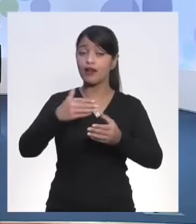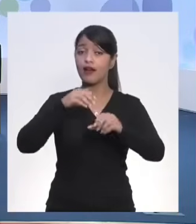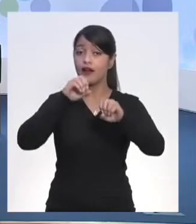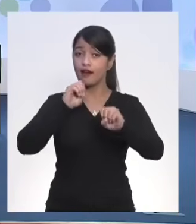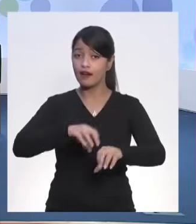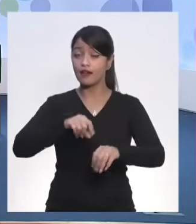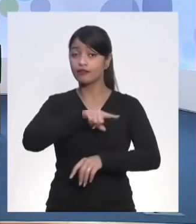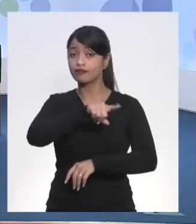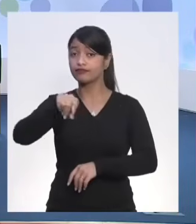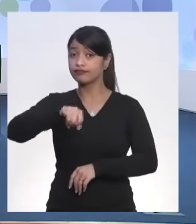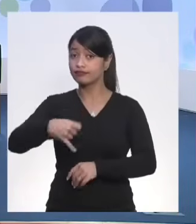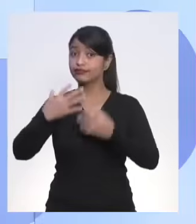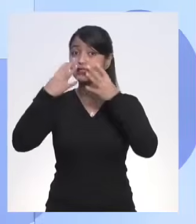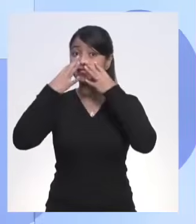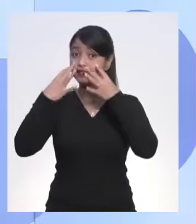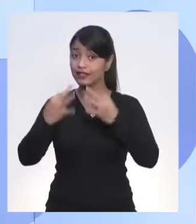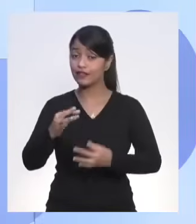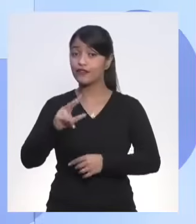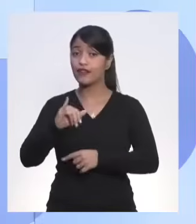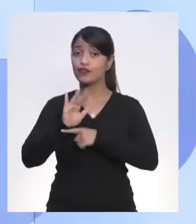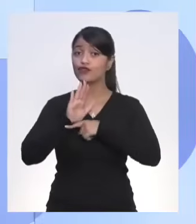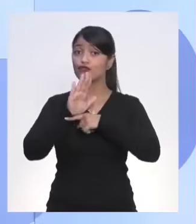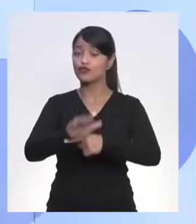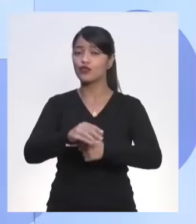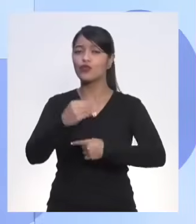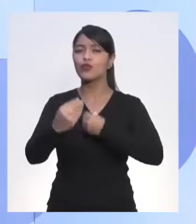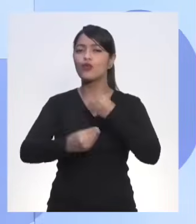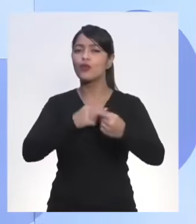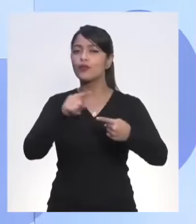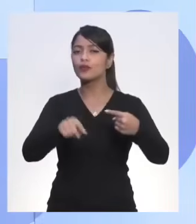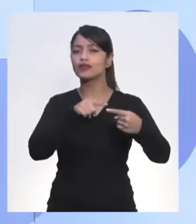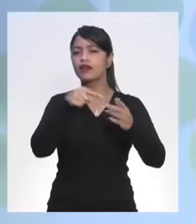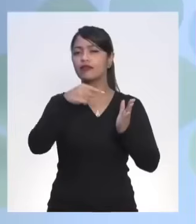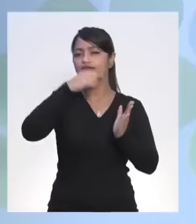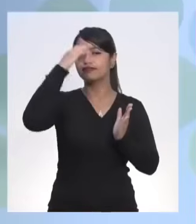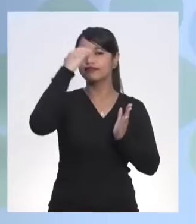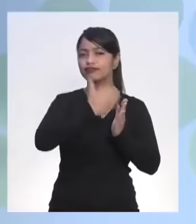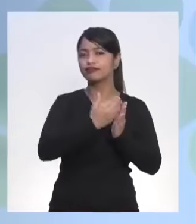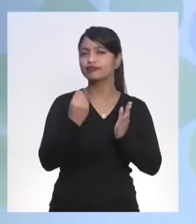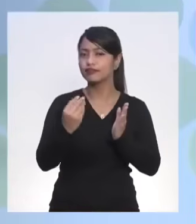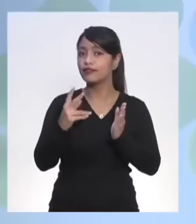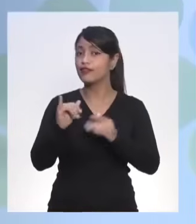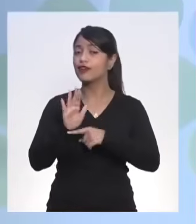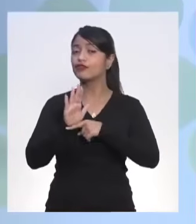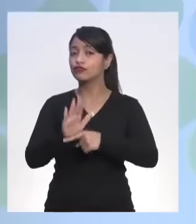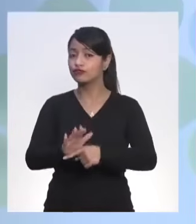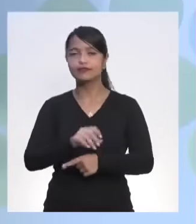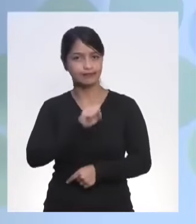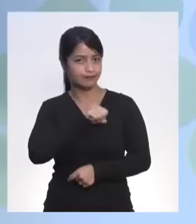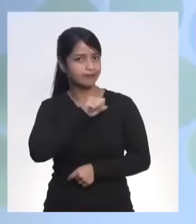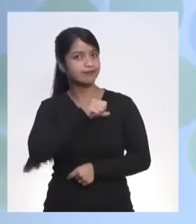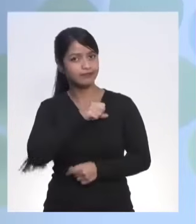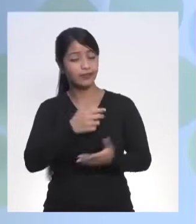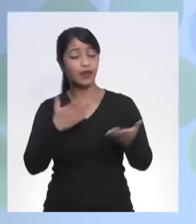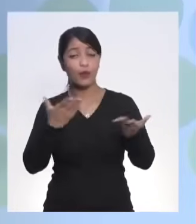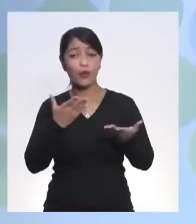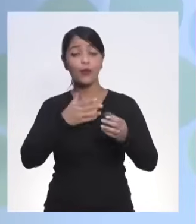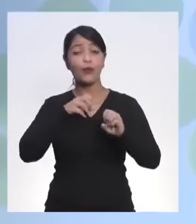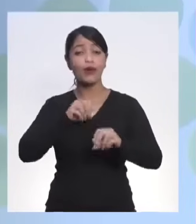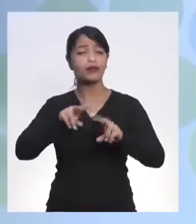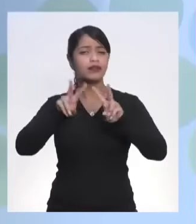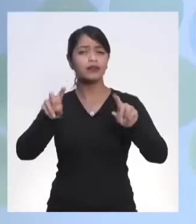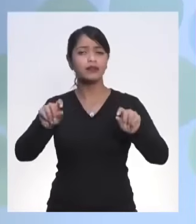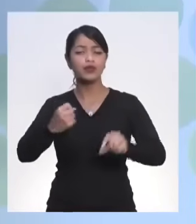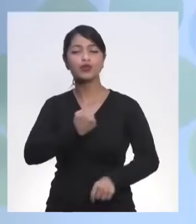para ajudar na ideia de desenvolver as missões. Isso mesmo. Então, hoje a aula, né, fala sobre problemas com os